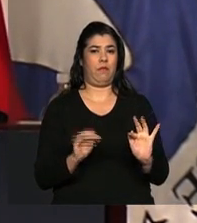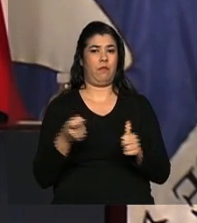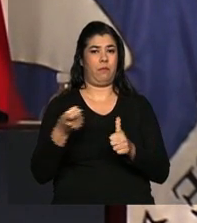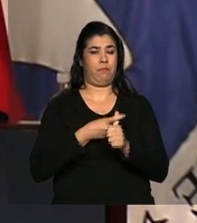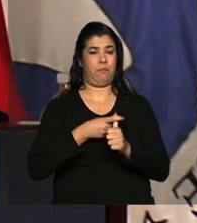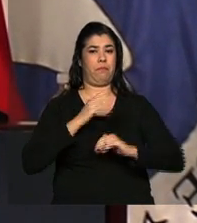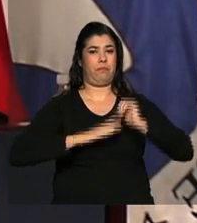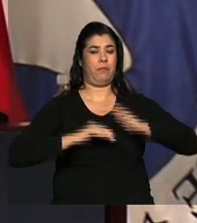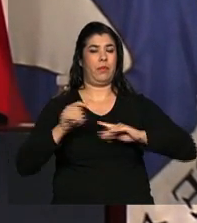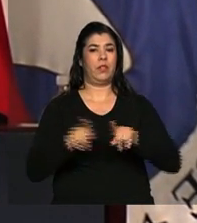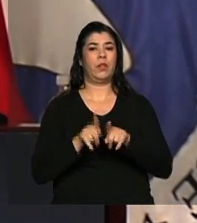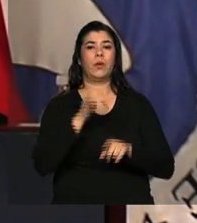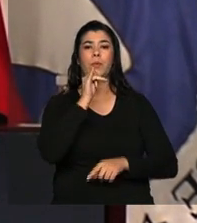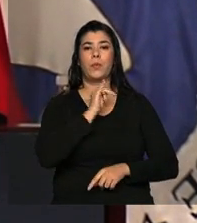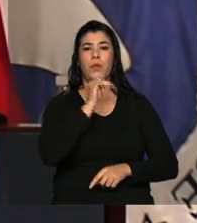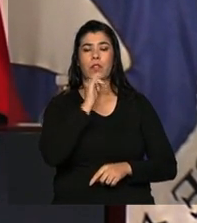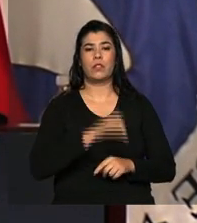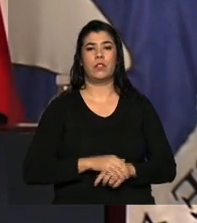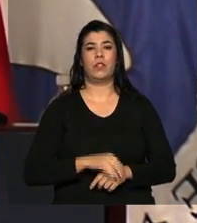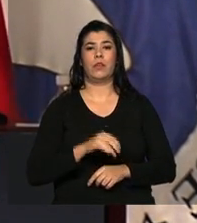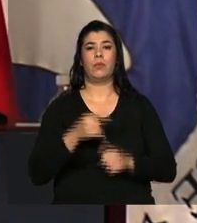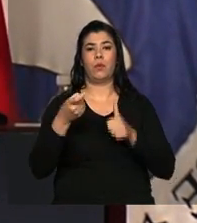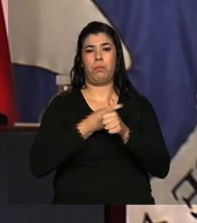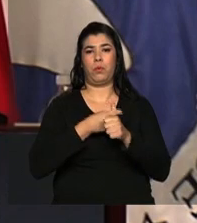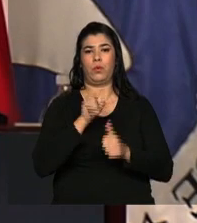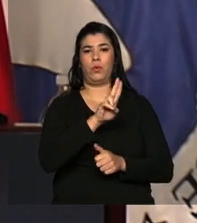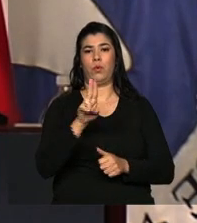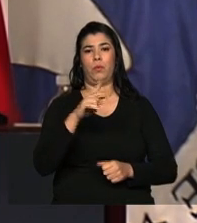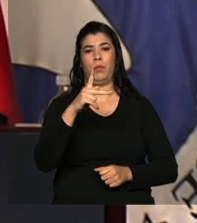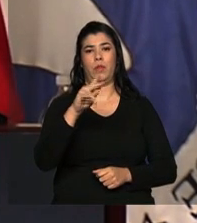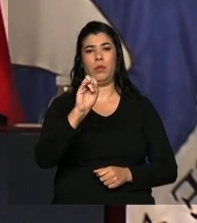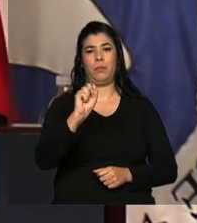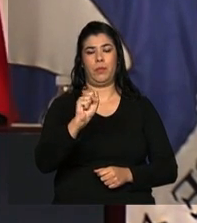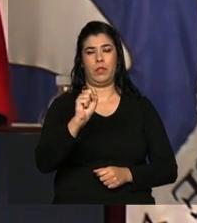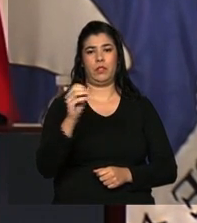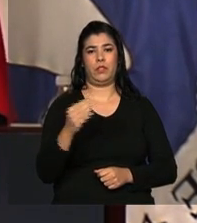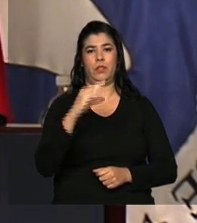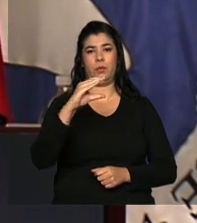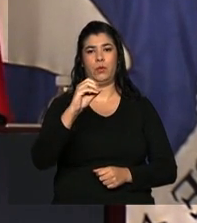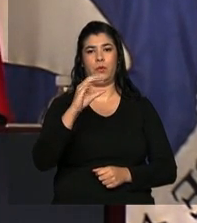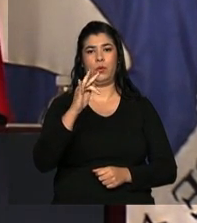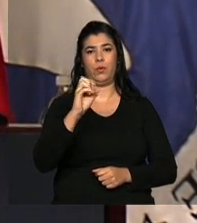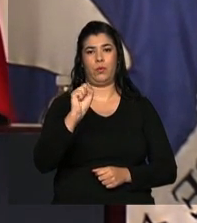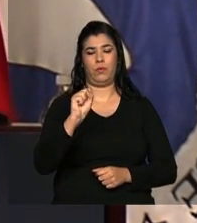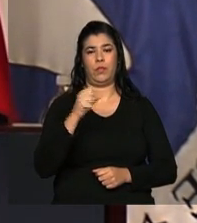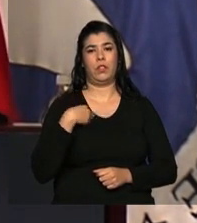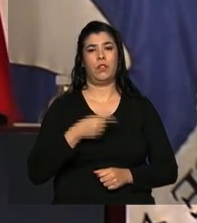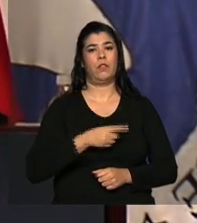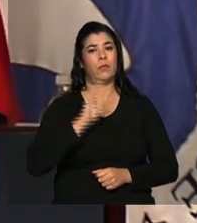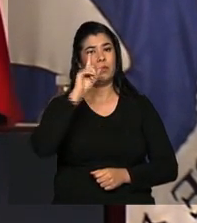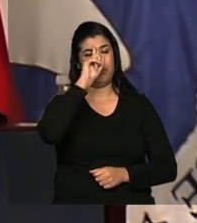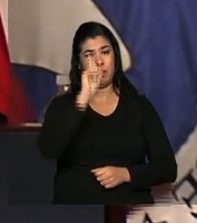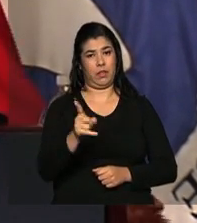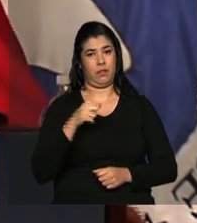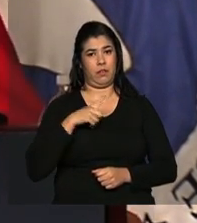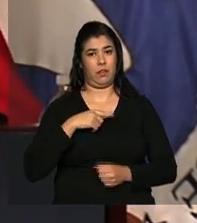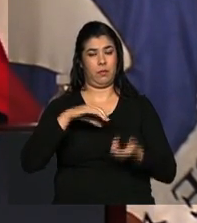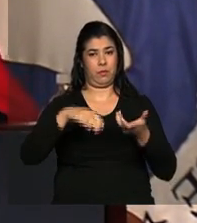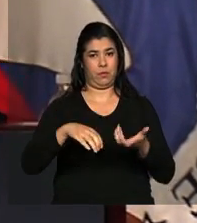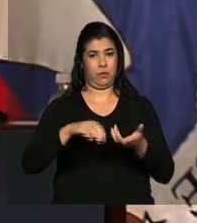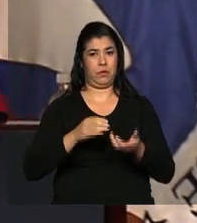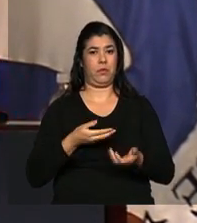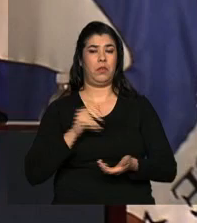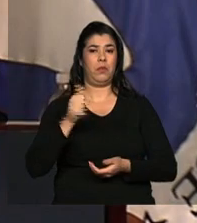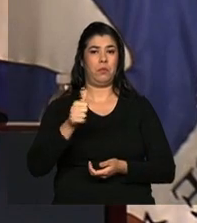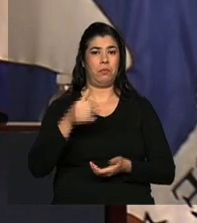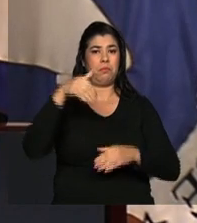como no caso do PIS/COFINS, que queremos brevemente enviar para o Congresso. Essa